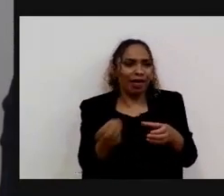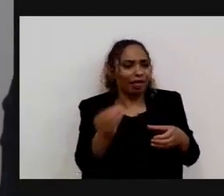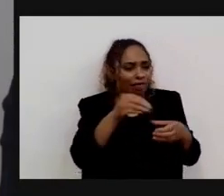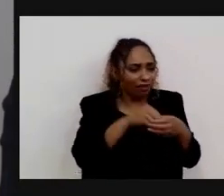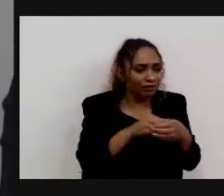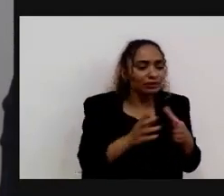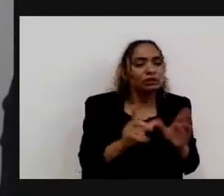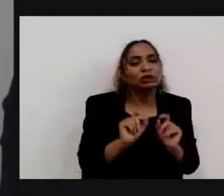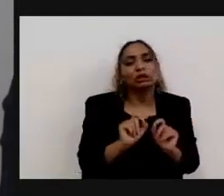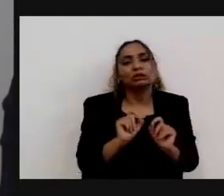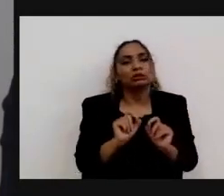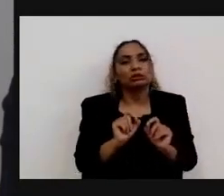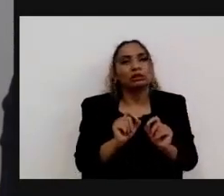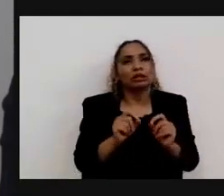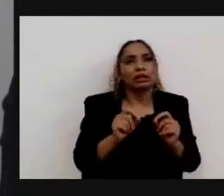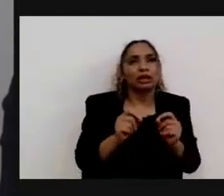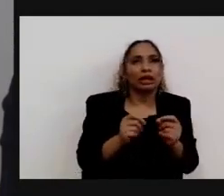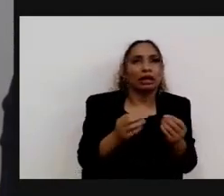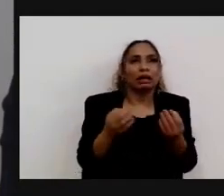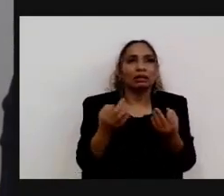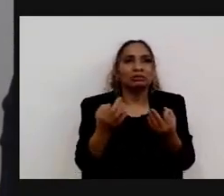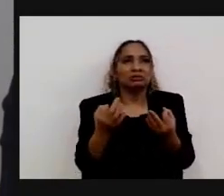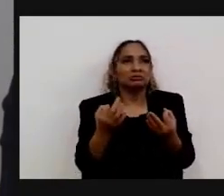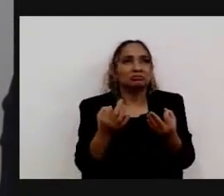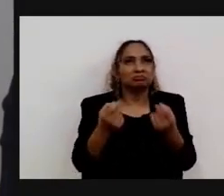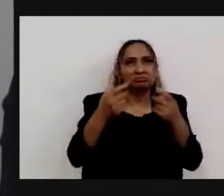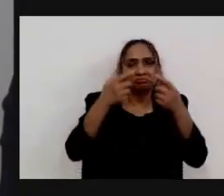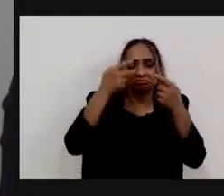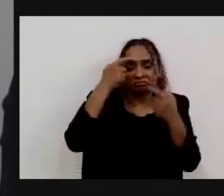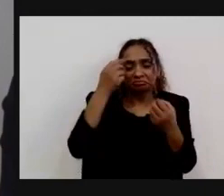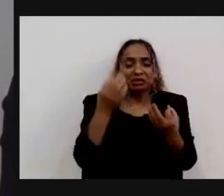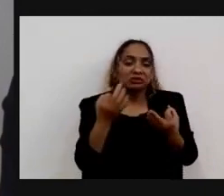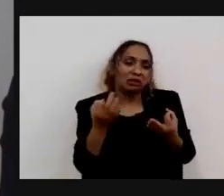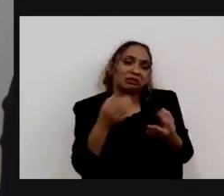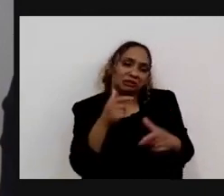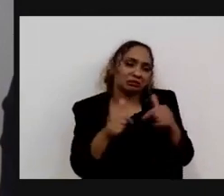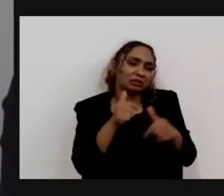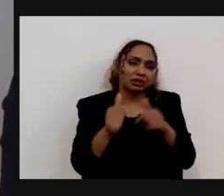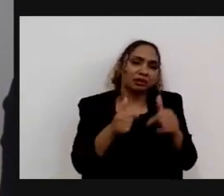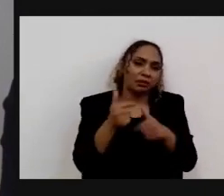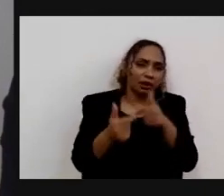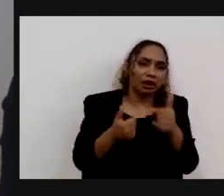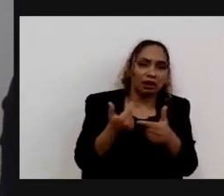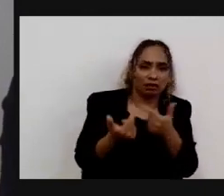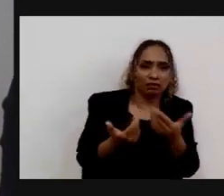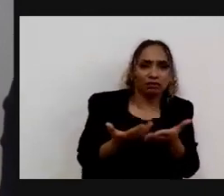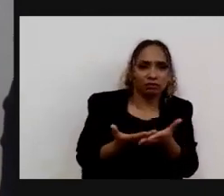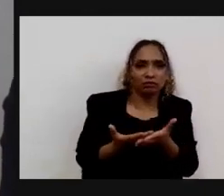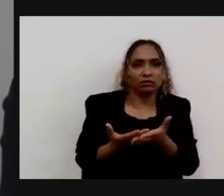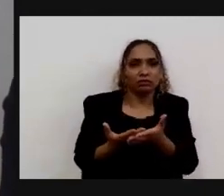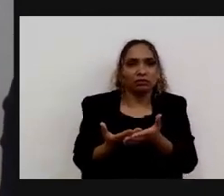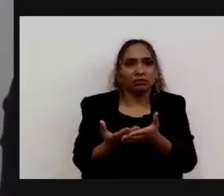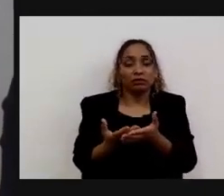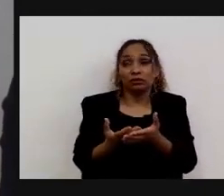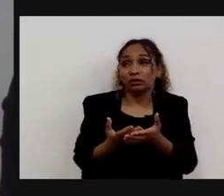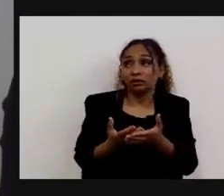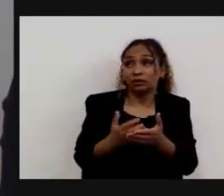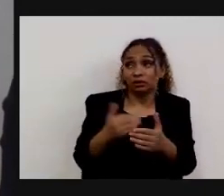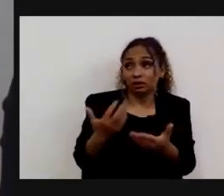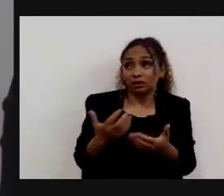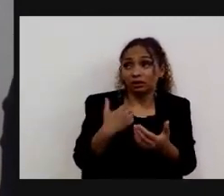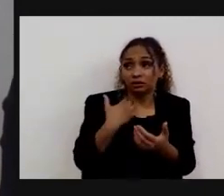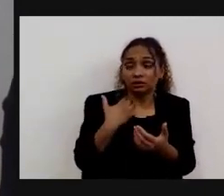nessa coisa de meditação no trabalho você é bobagem eu furou corporativos aí eles falaram assim